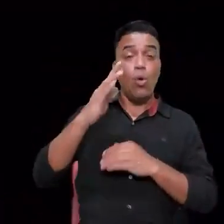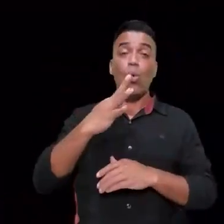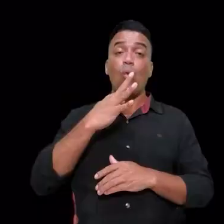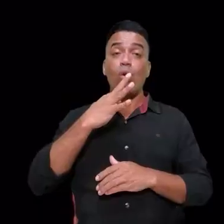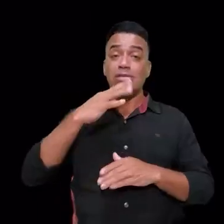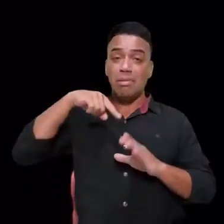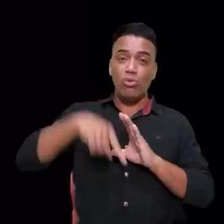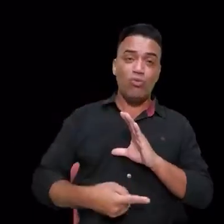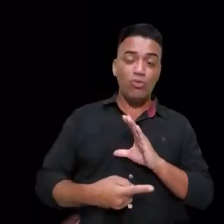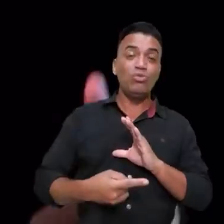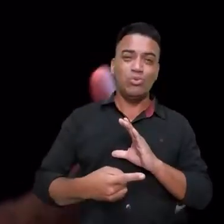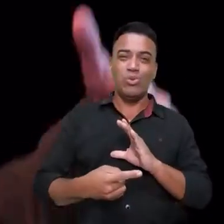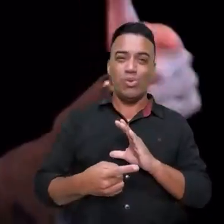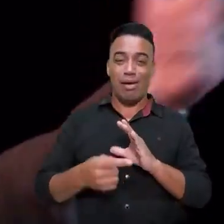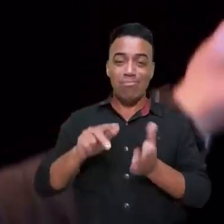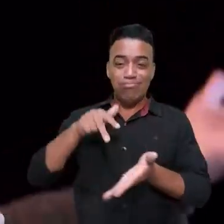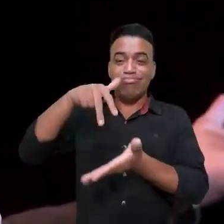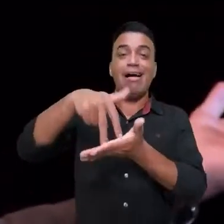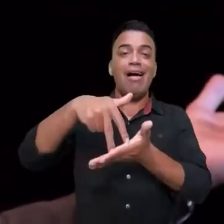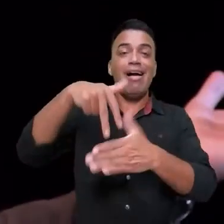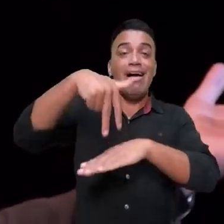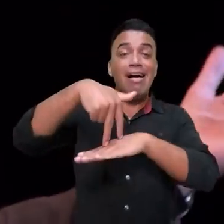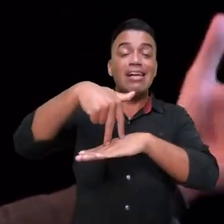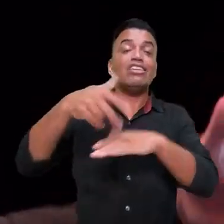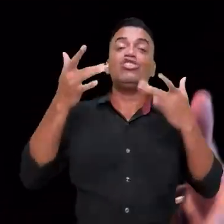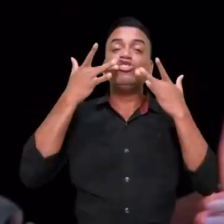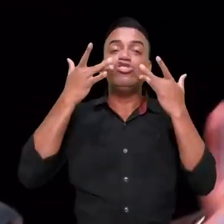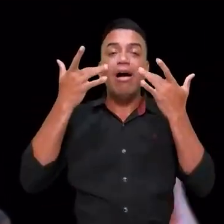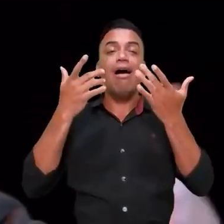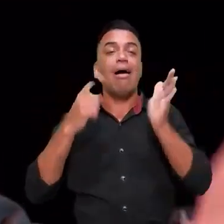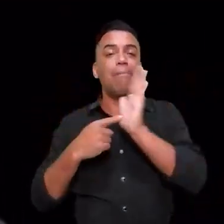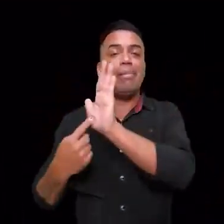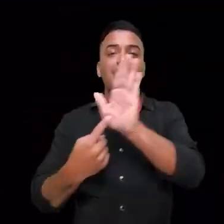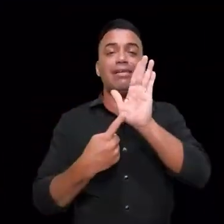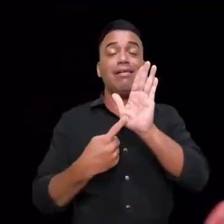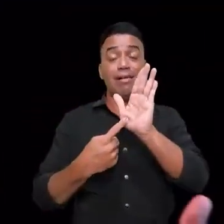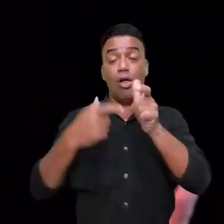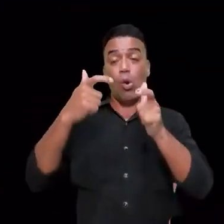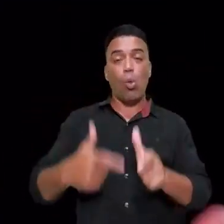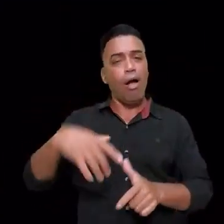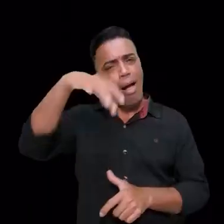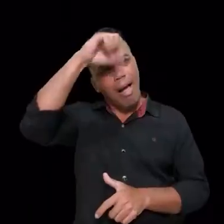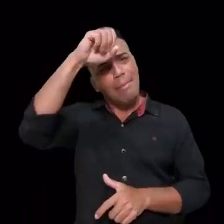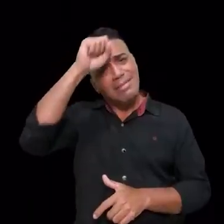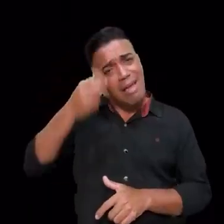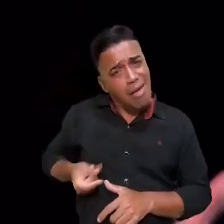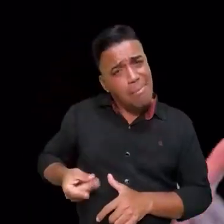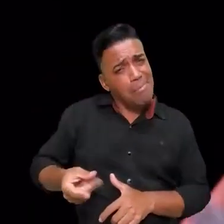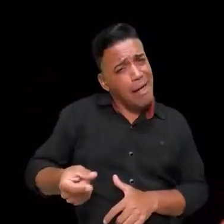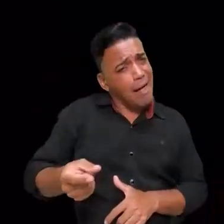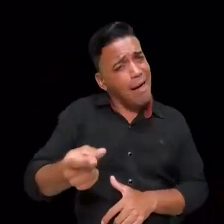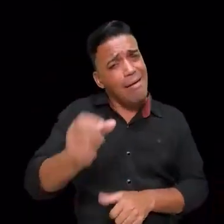autoconhecimento nesse lugar do intérprete, ela é eterna. Esse lugar de aprendizado é eterno.